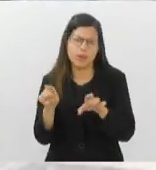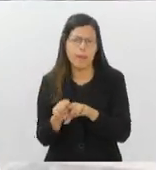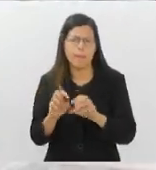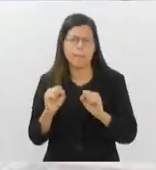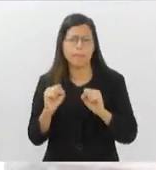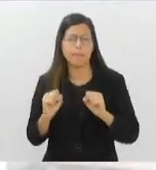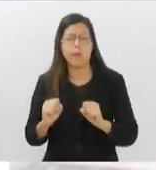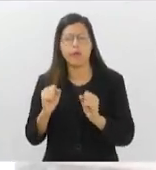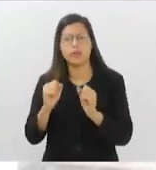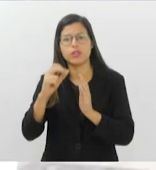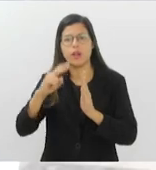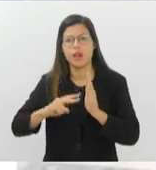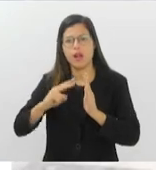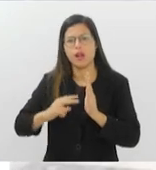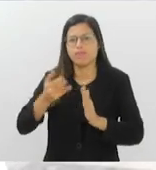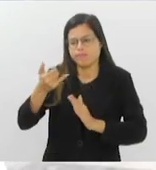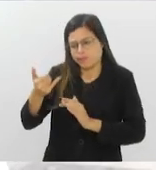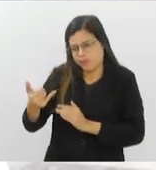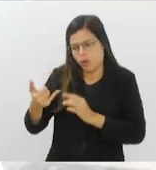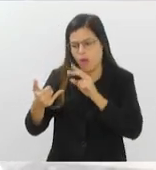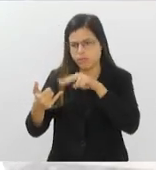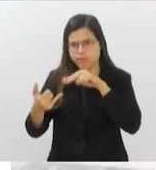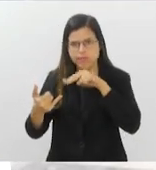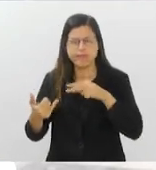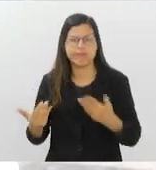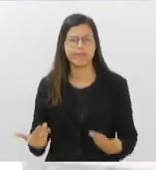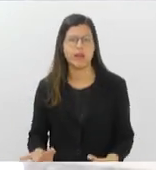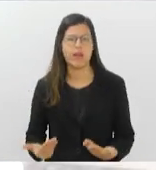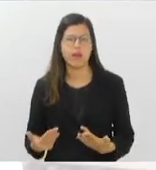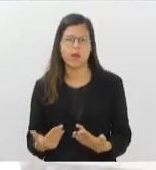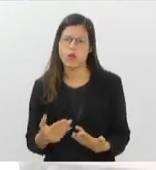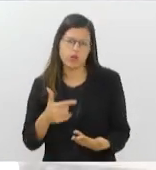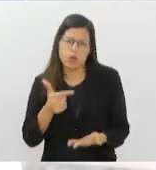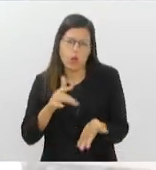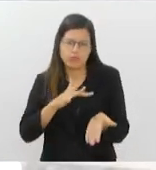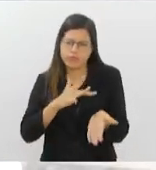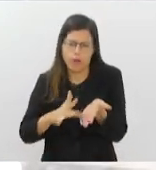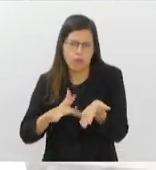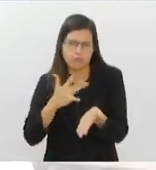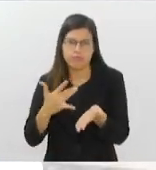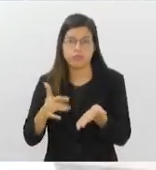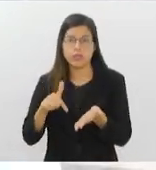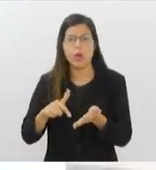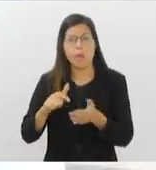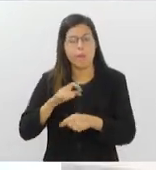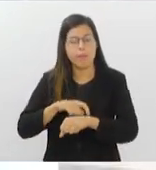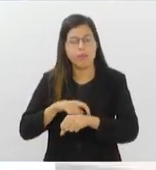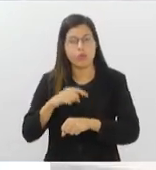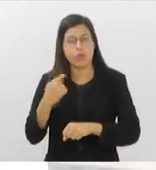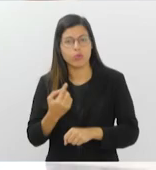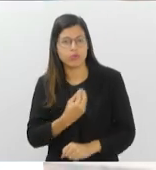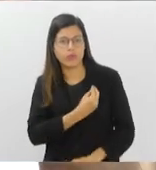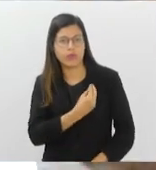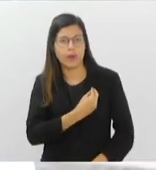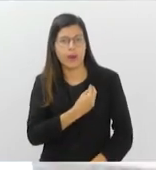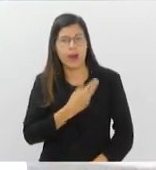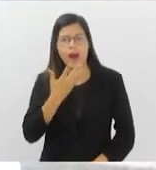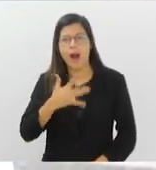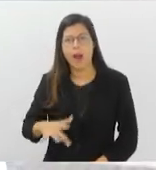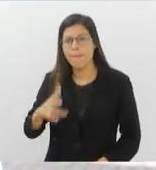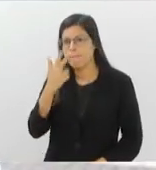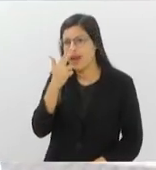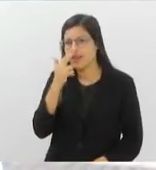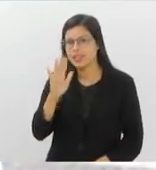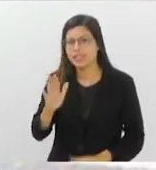celular e outras aí, atividades também da era eletrônica. É o momento que a gente está vivendo. As crianças já nascem, parece que já